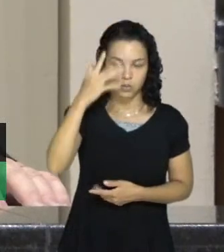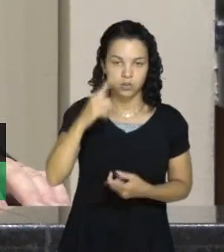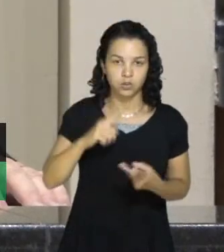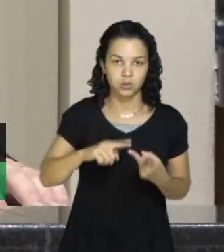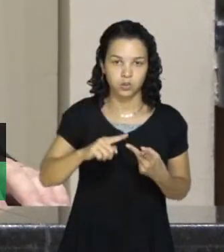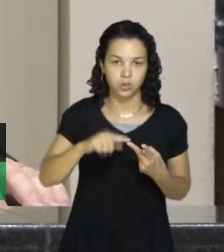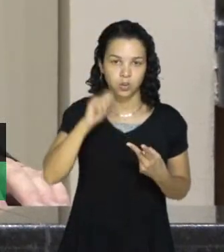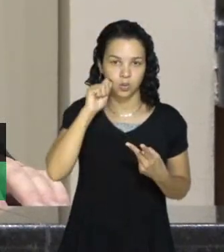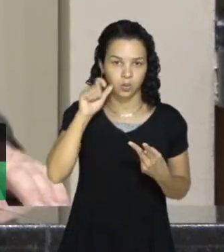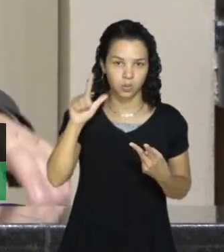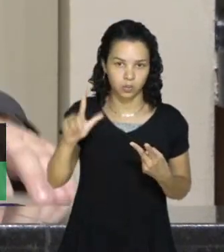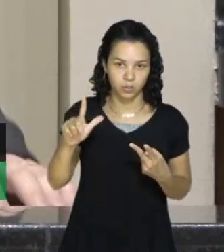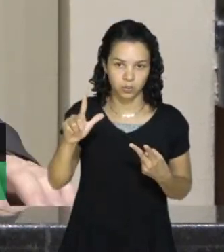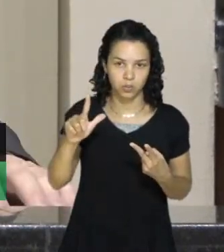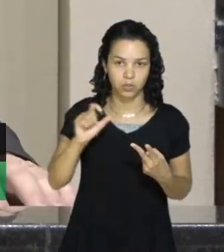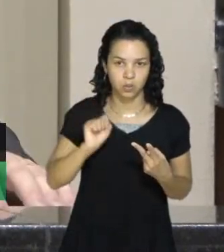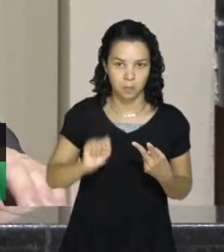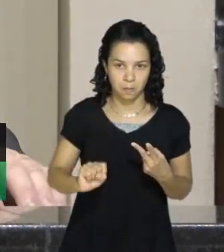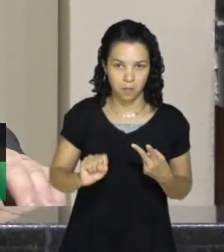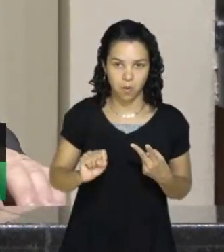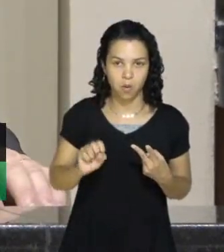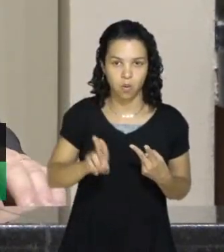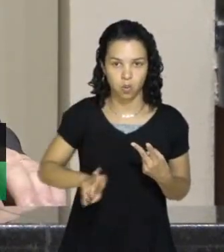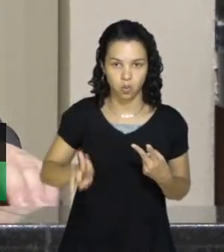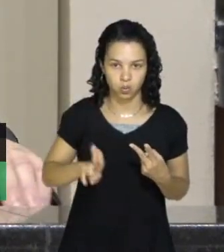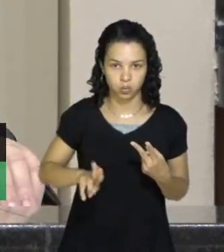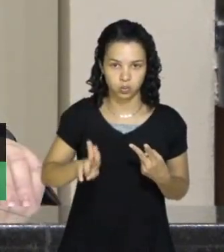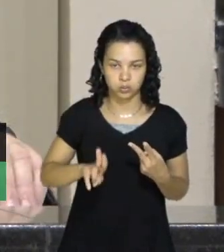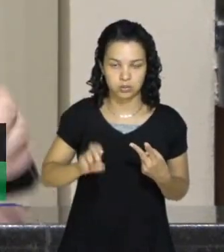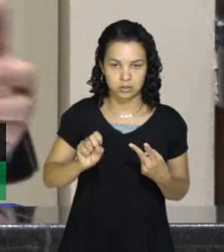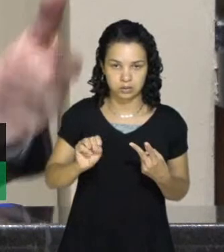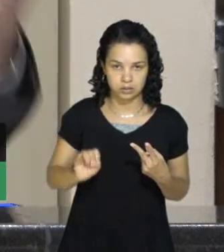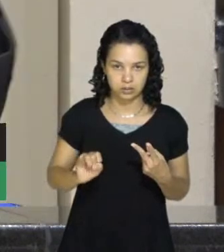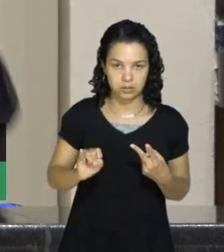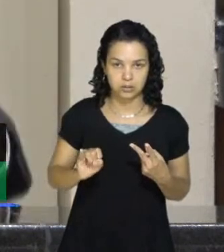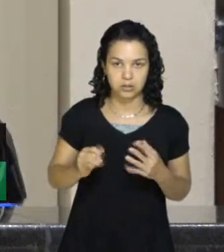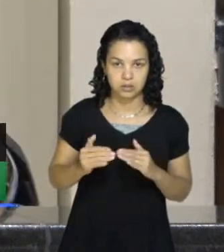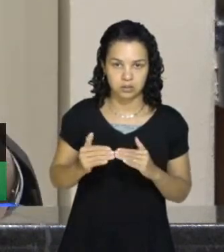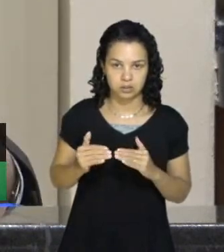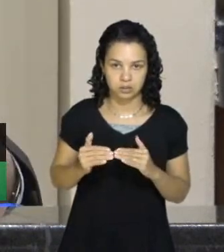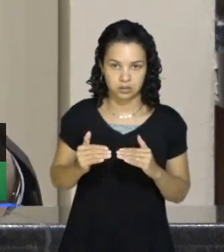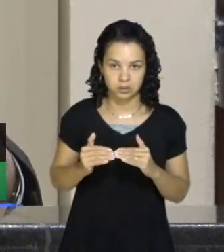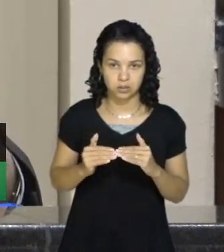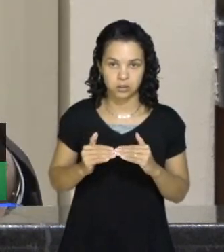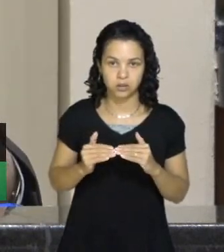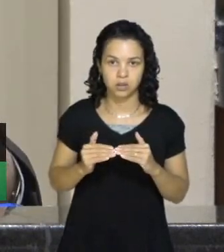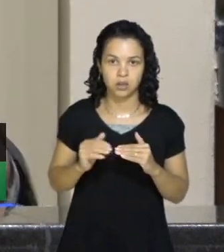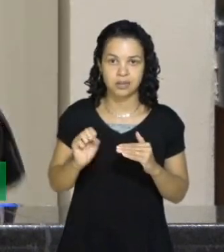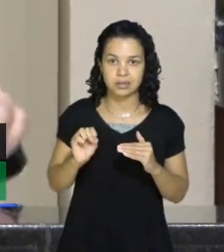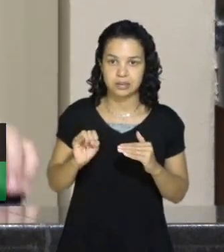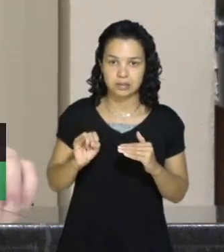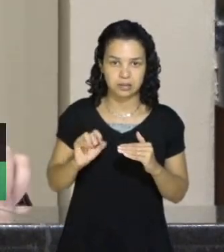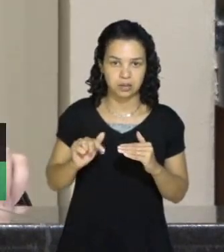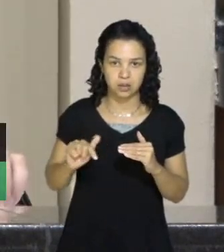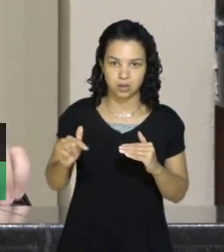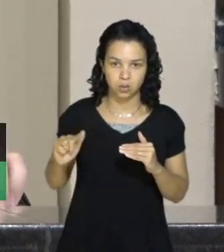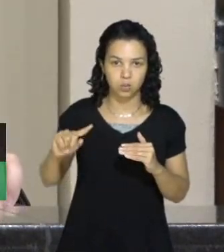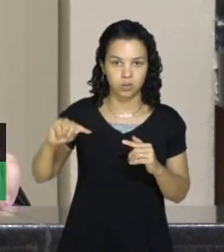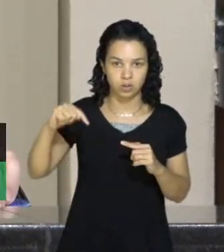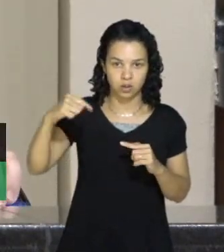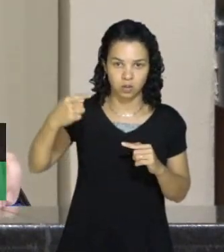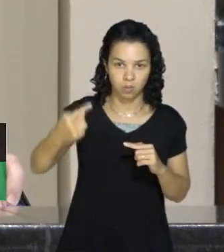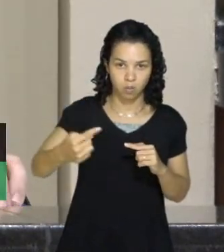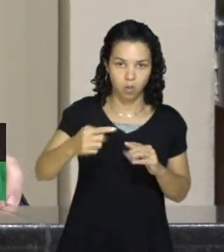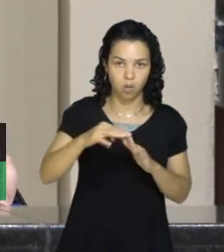poderiam usar, se houver entendimento, horário, senão, a fala fica para depois da